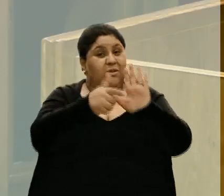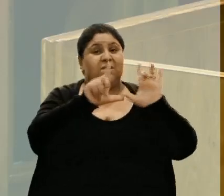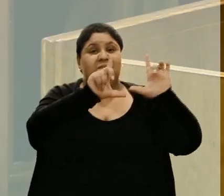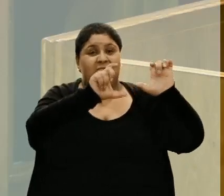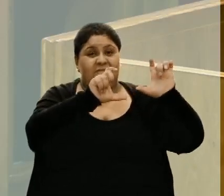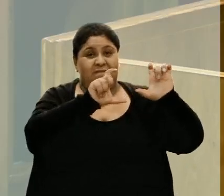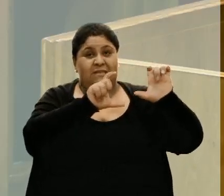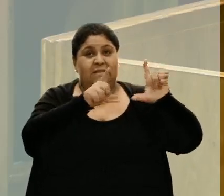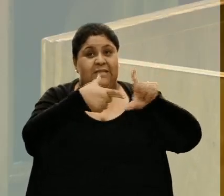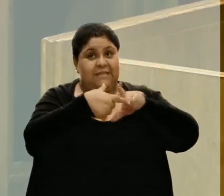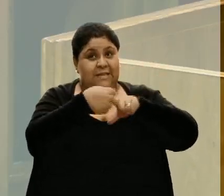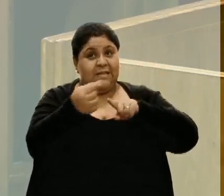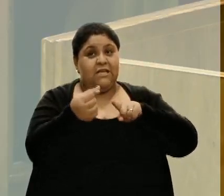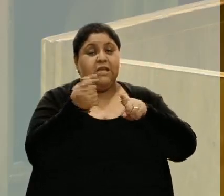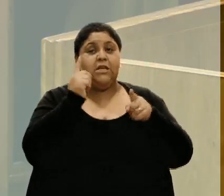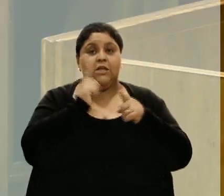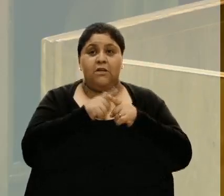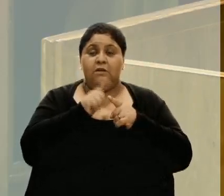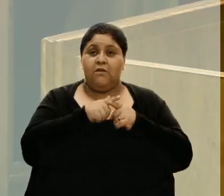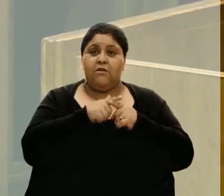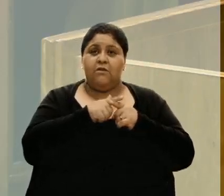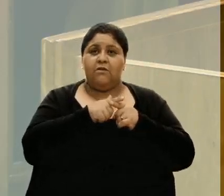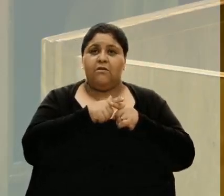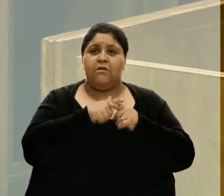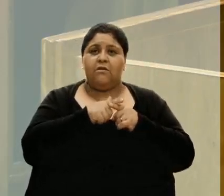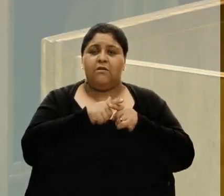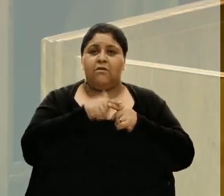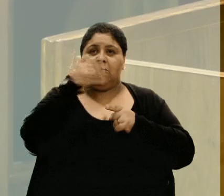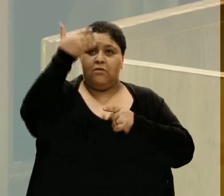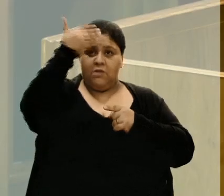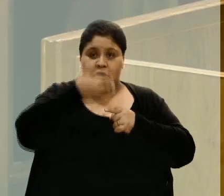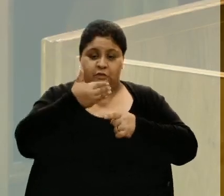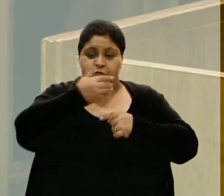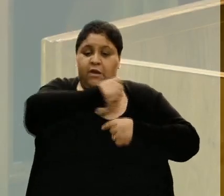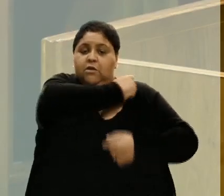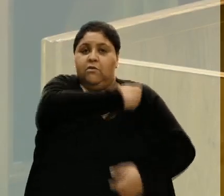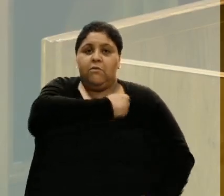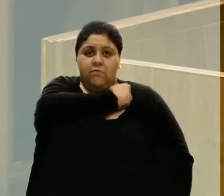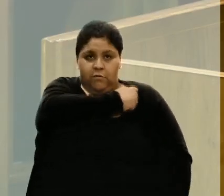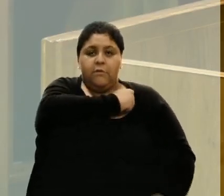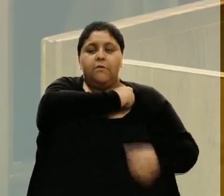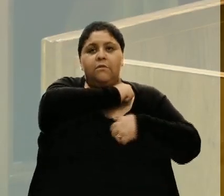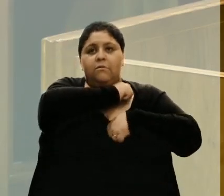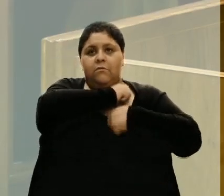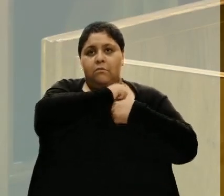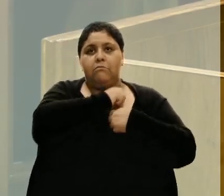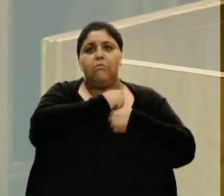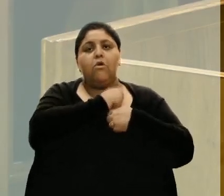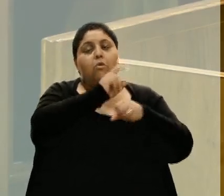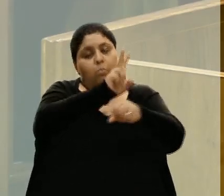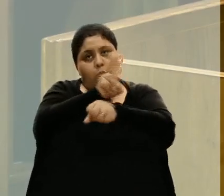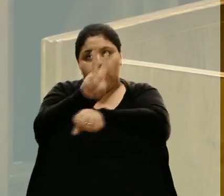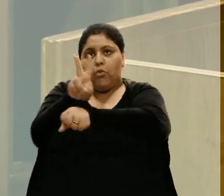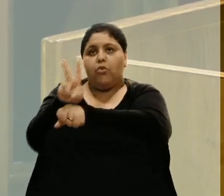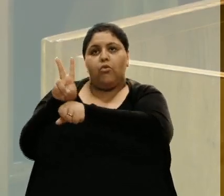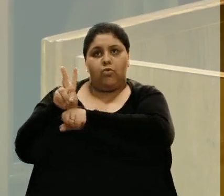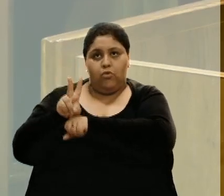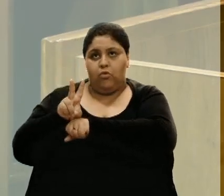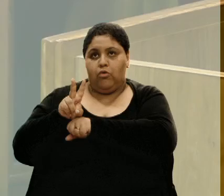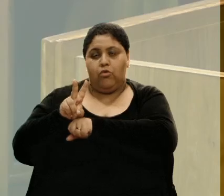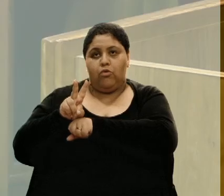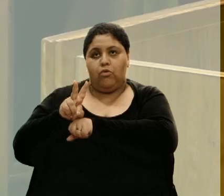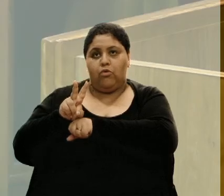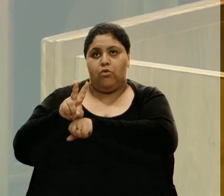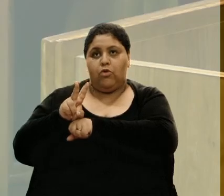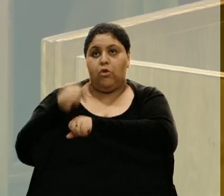da saída, porque mostrava muito de frente os estudantes por uma precaução de não expor